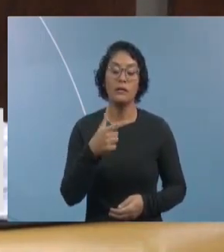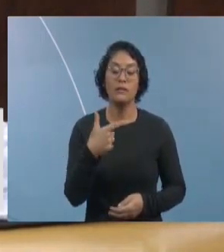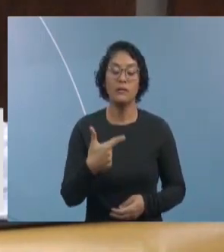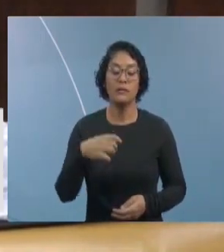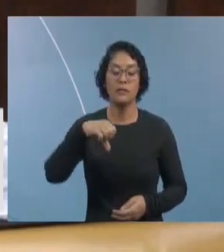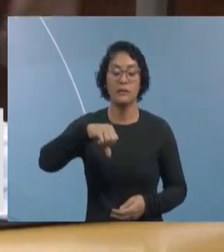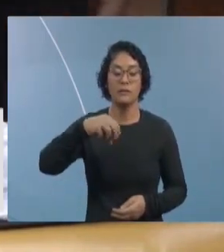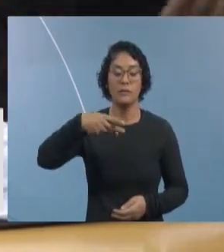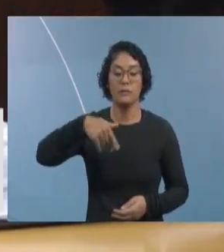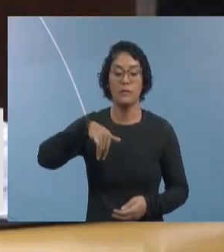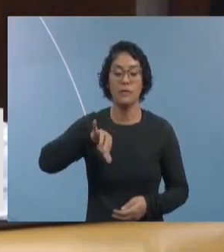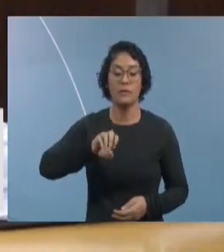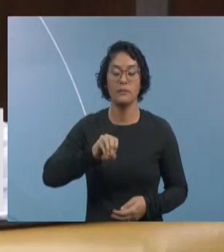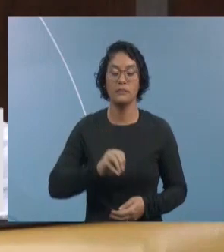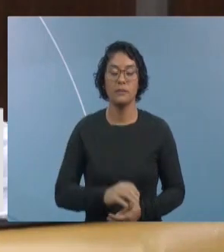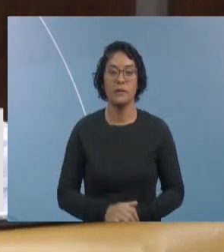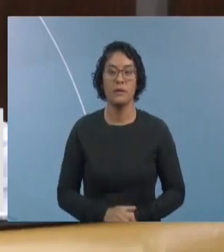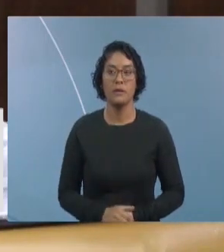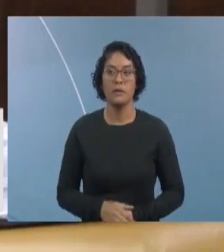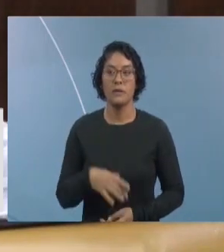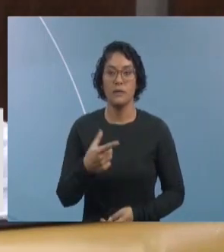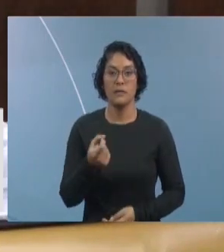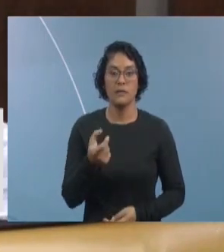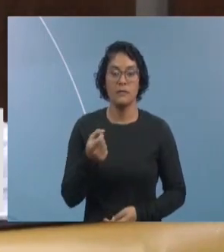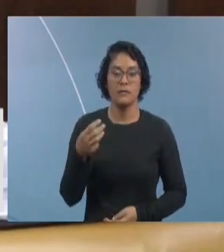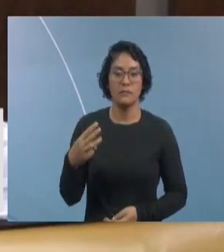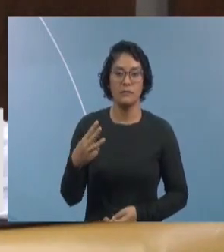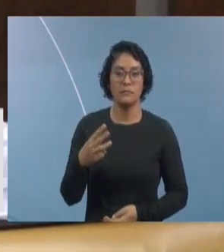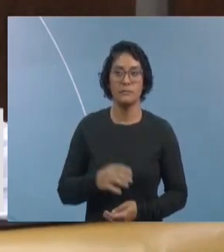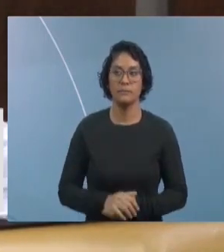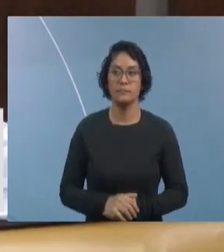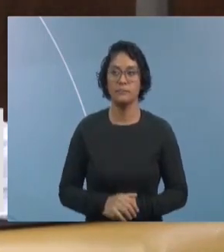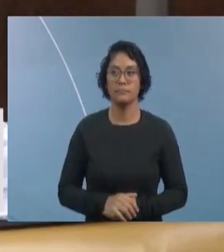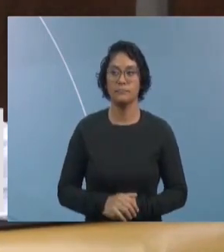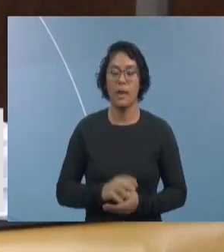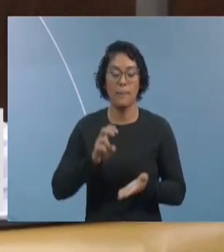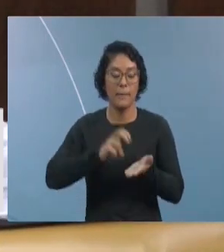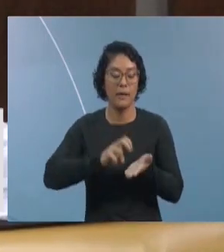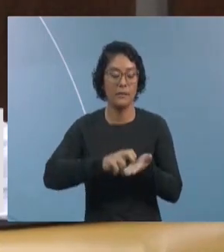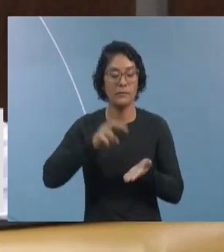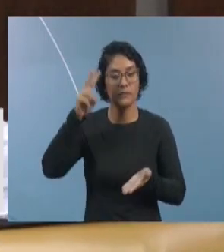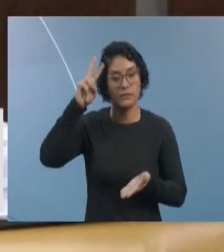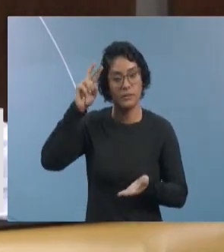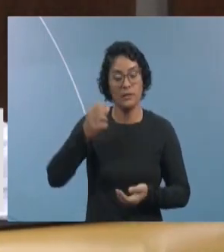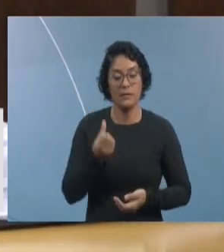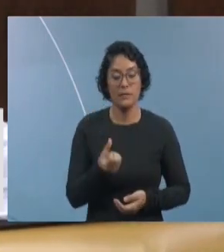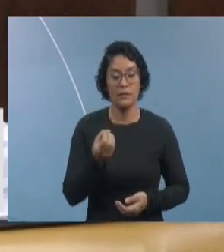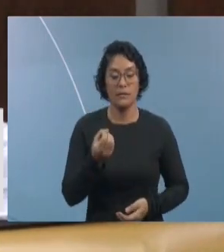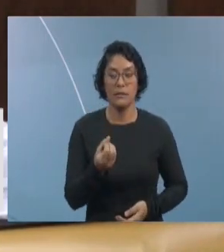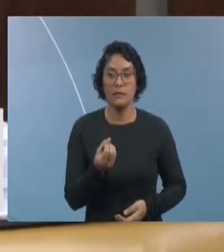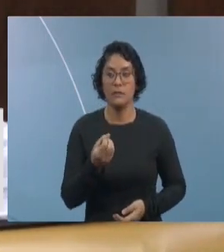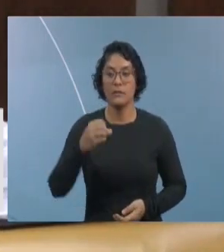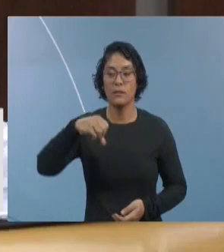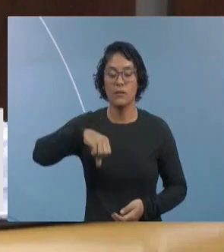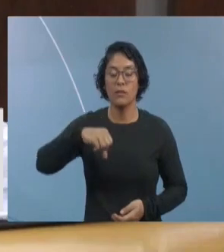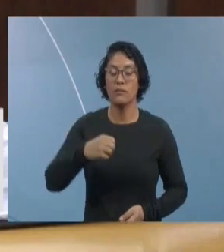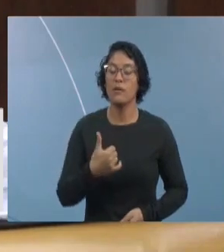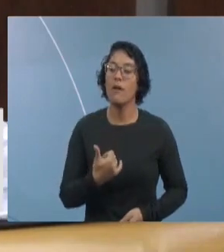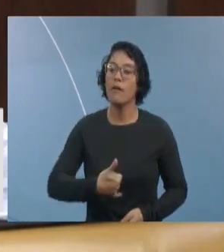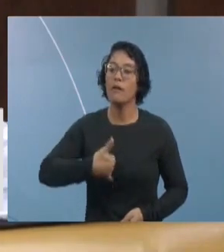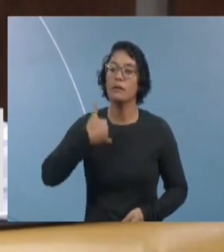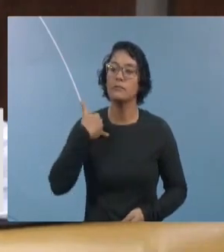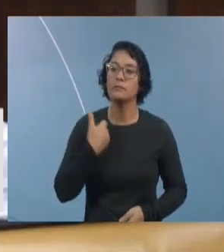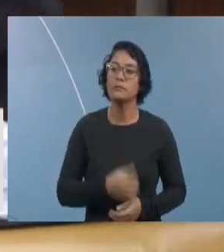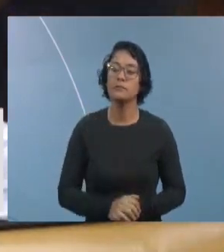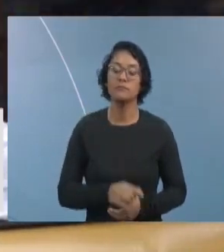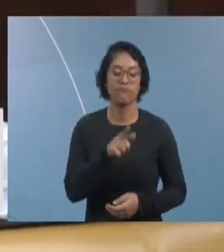maio de 2023. Faleceu na manhã da segunda-feira, aos 69 anos, o senhor Delzy Cavalcante